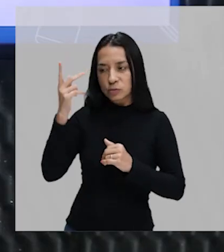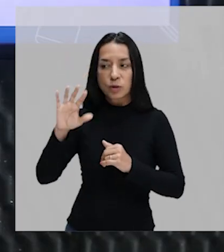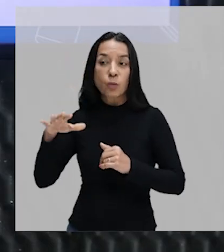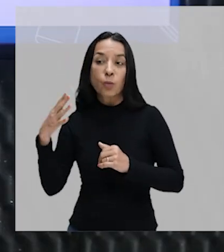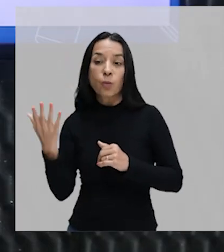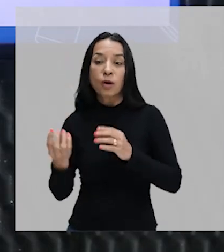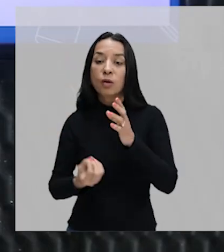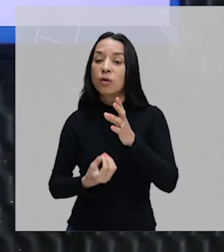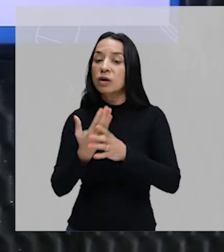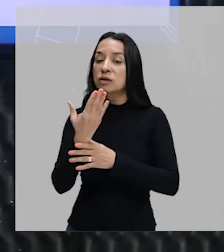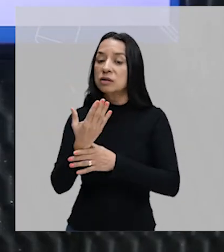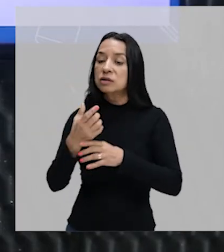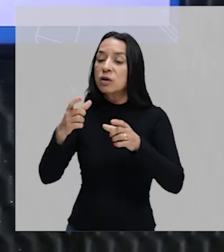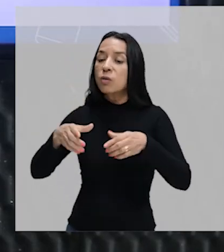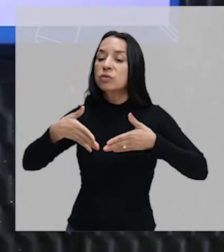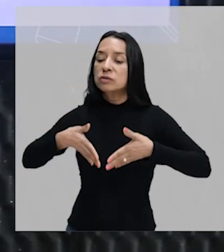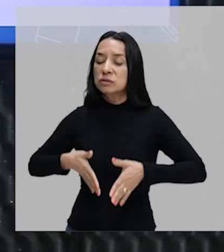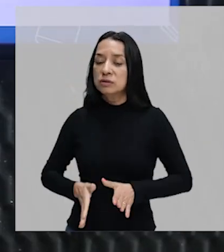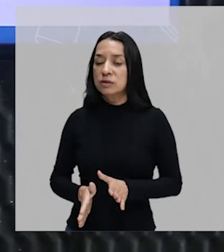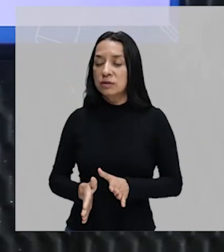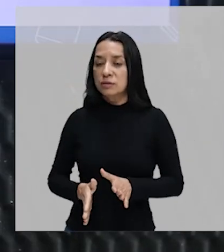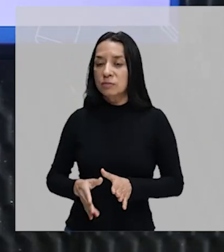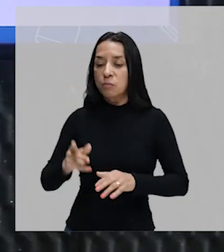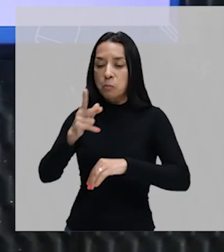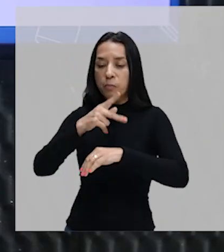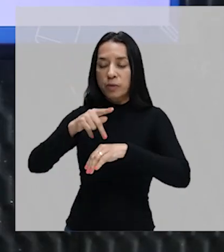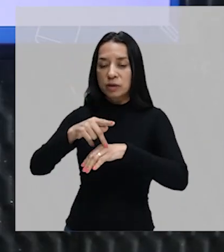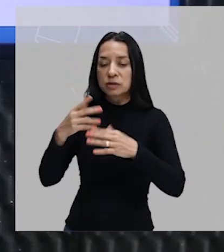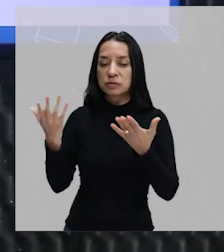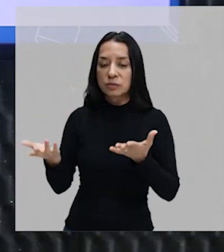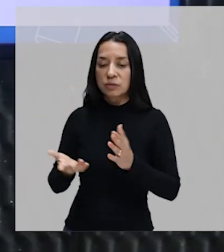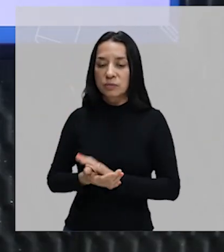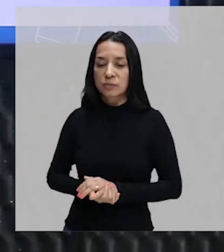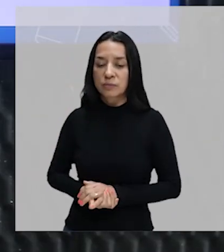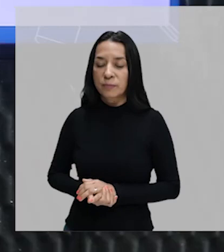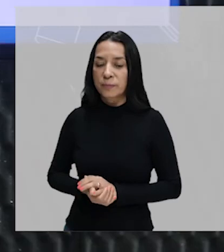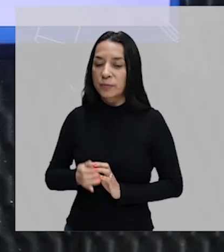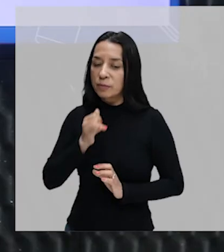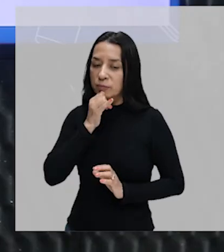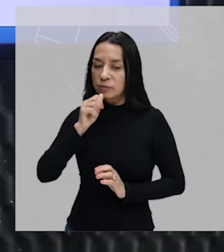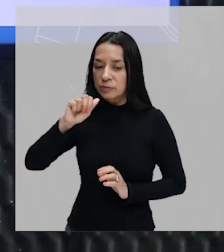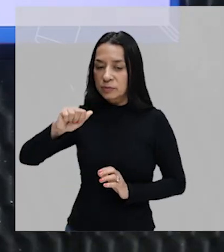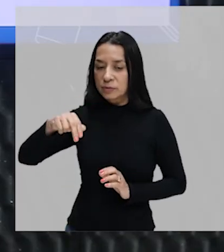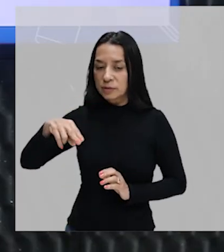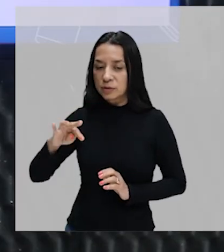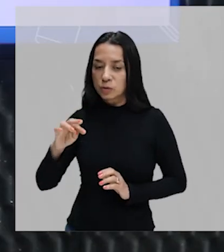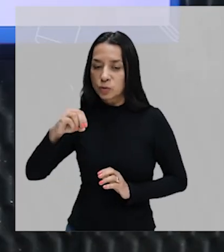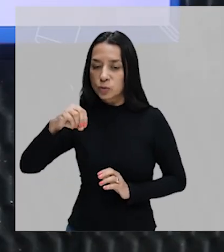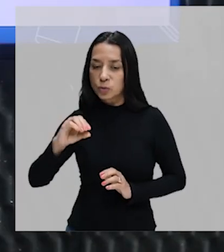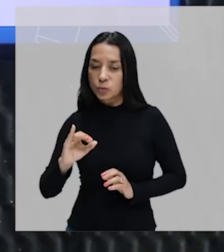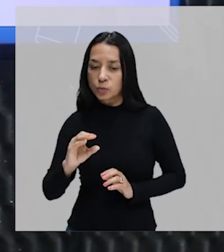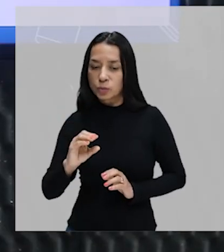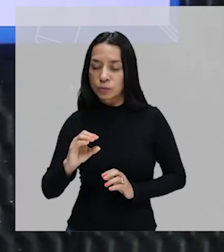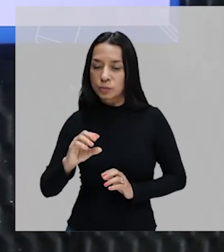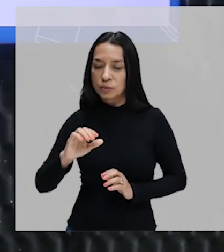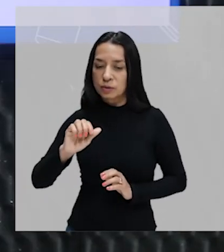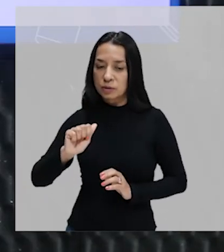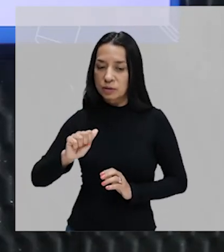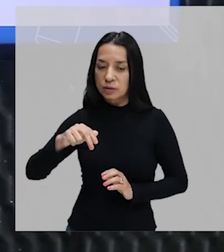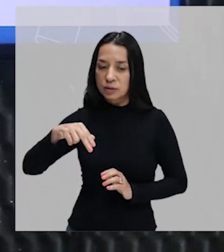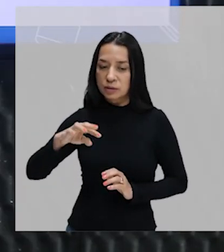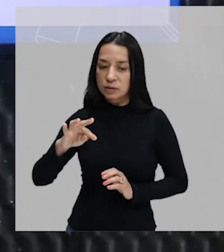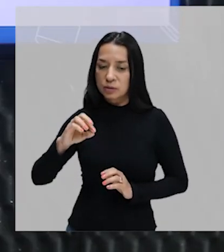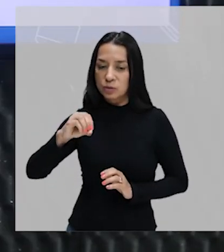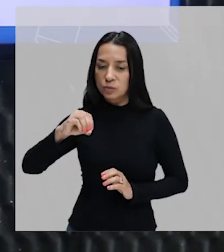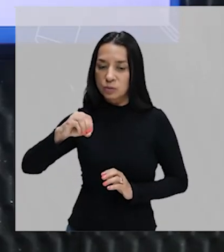a origem delas, tá? Então, Antônio es de Madrid. Antônio é de Madrid.